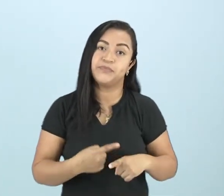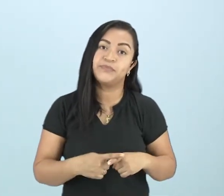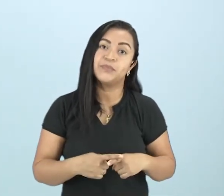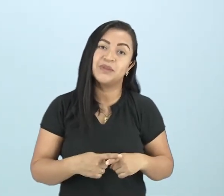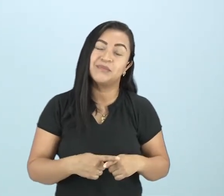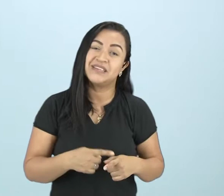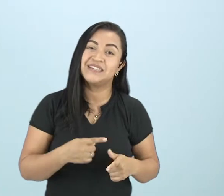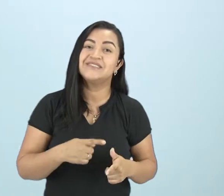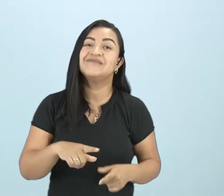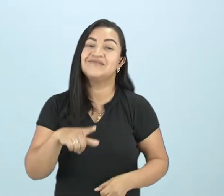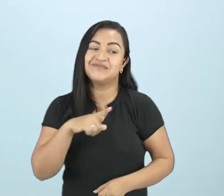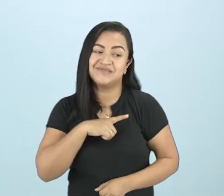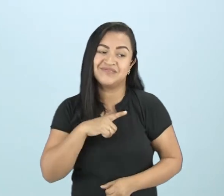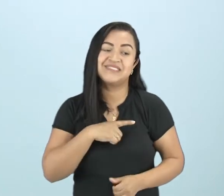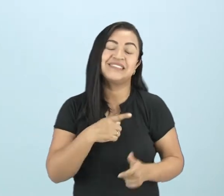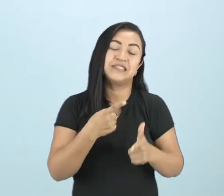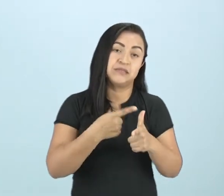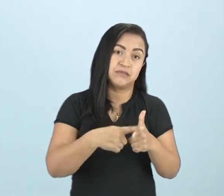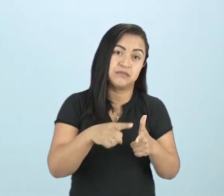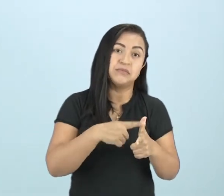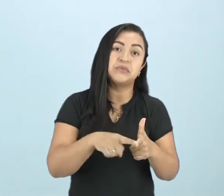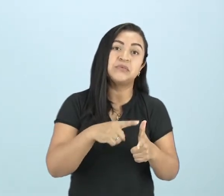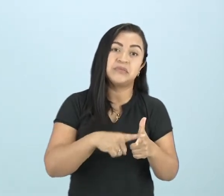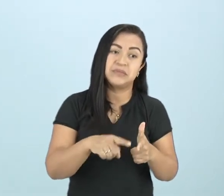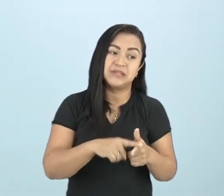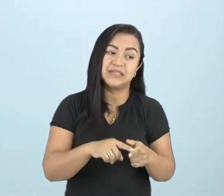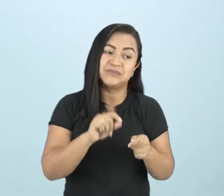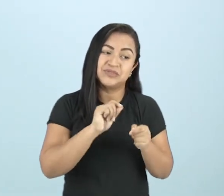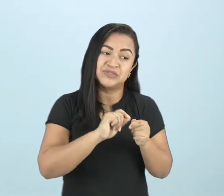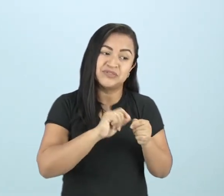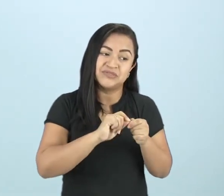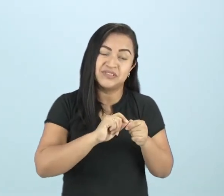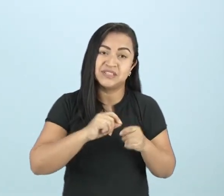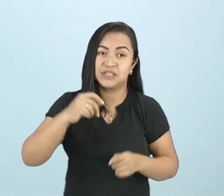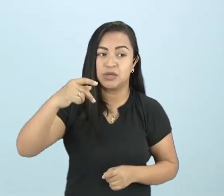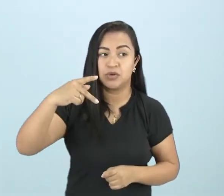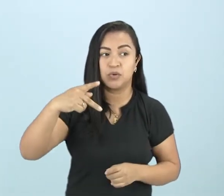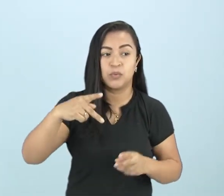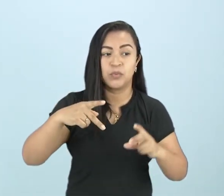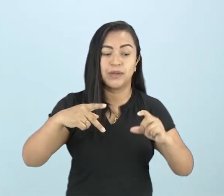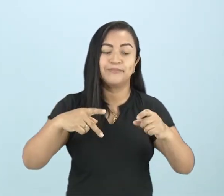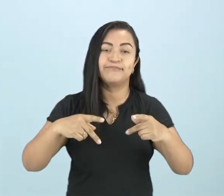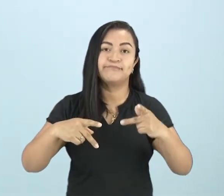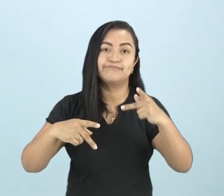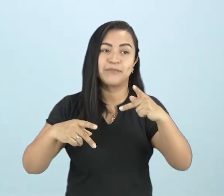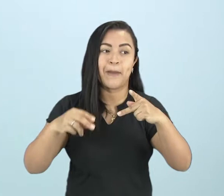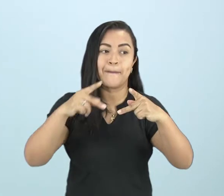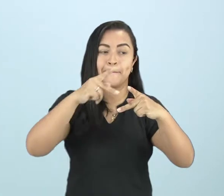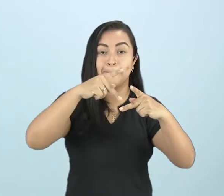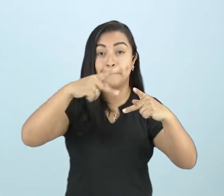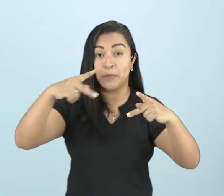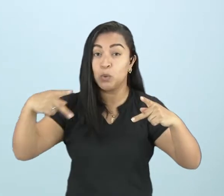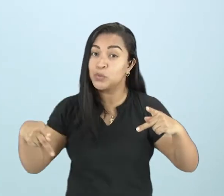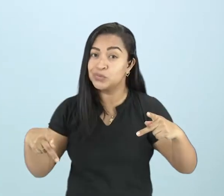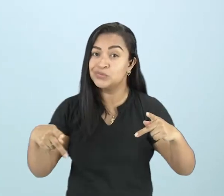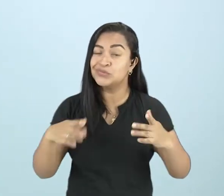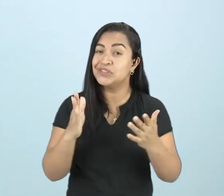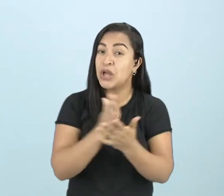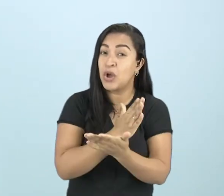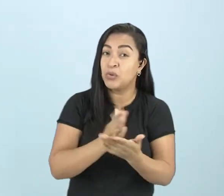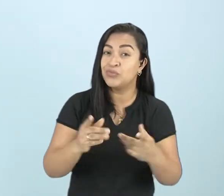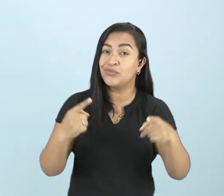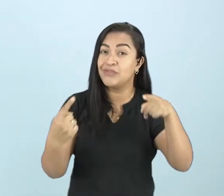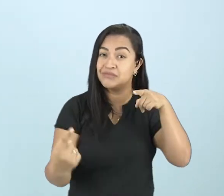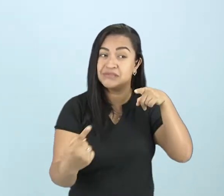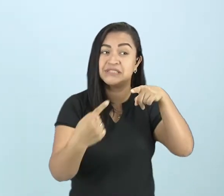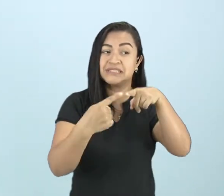um probleminha na produção, na síntese de alguma proteína, e essa proteína vai estar relacionada a algum problema